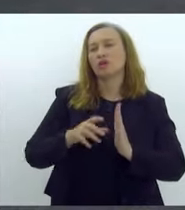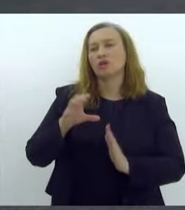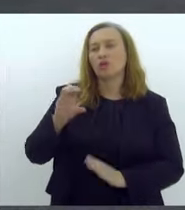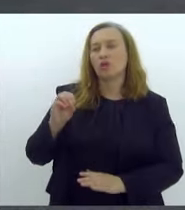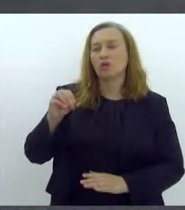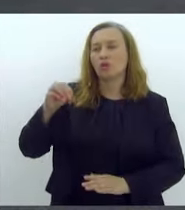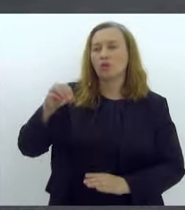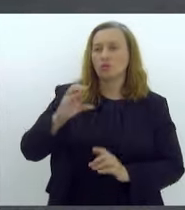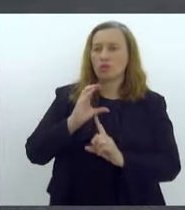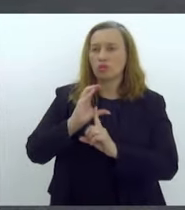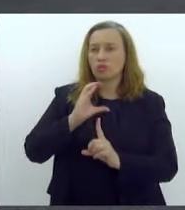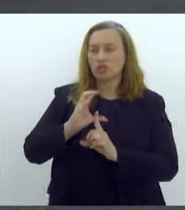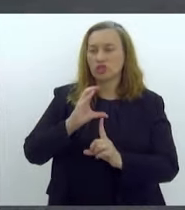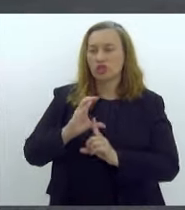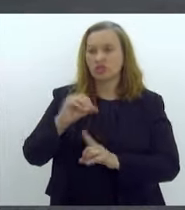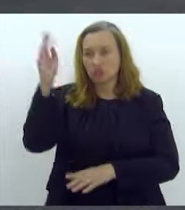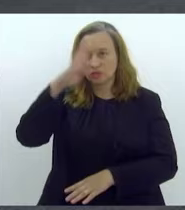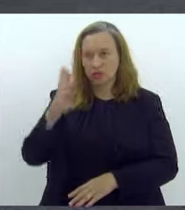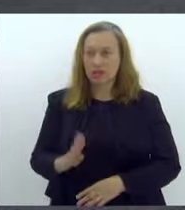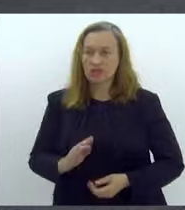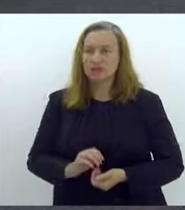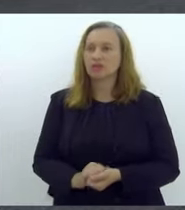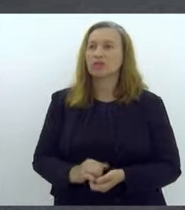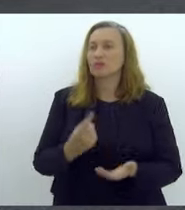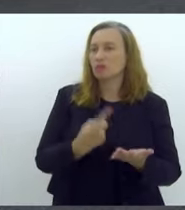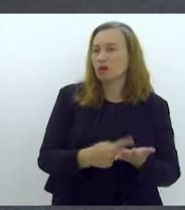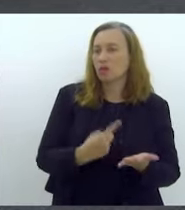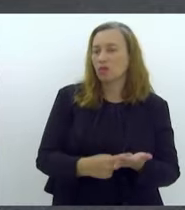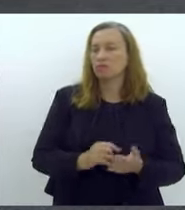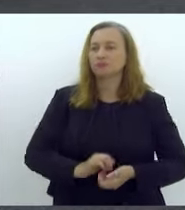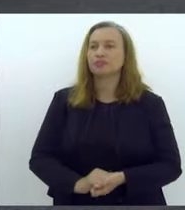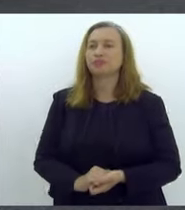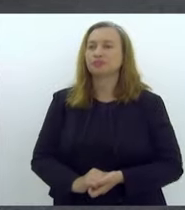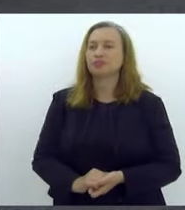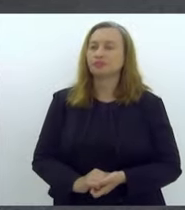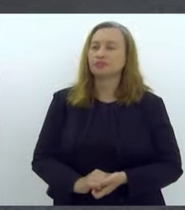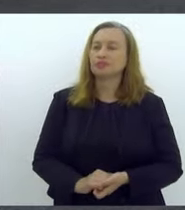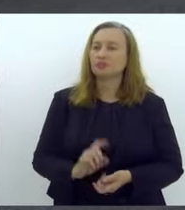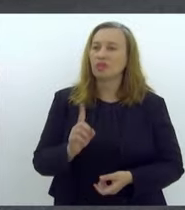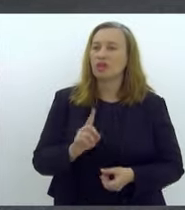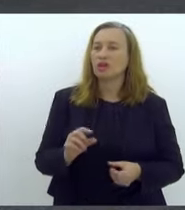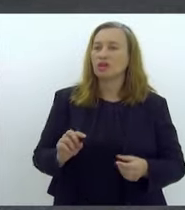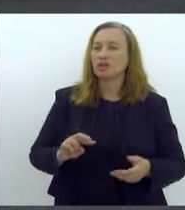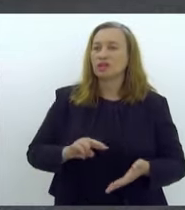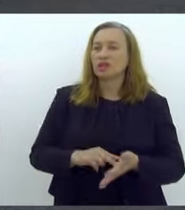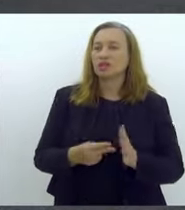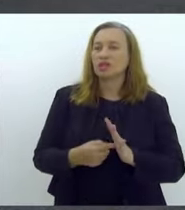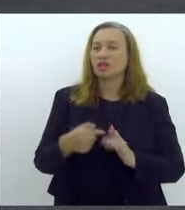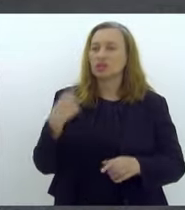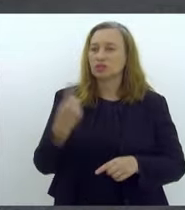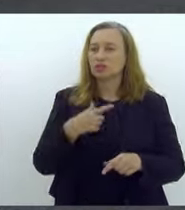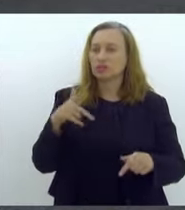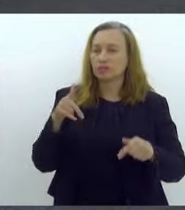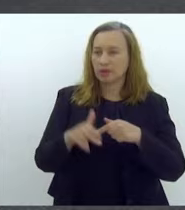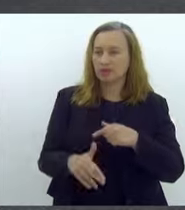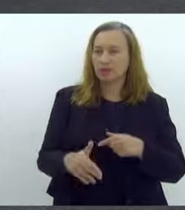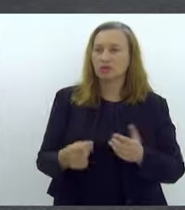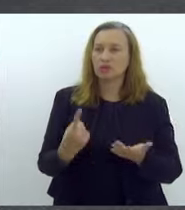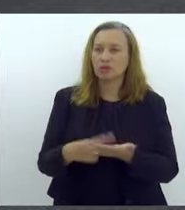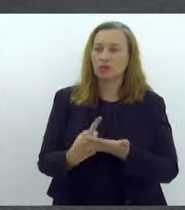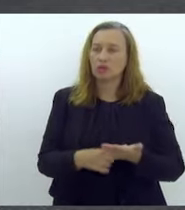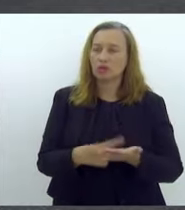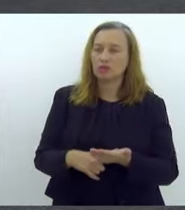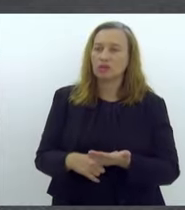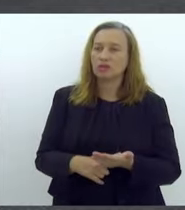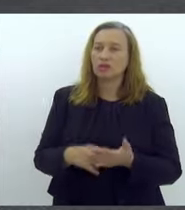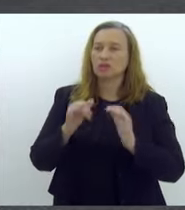acordo que firmamos no Colégio de Líderes. O que não significa que nós estejamos impedidos, por conta desse acordo, de